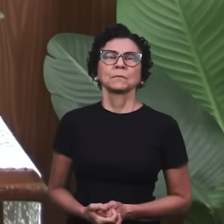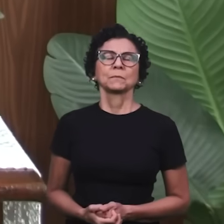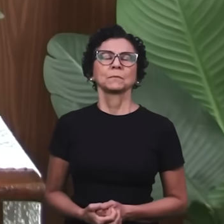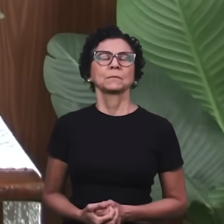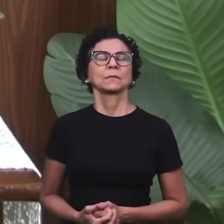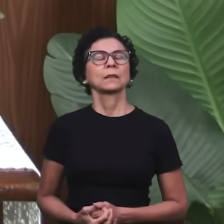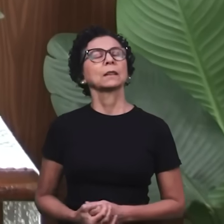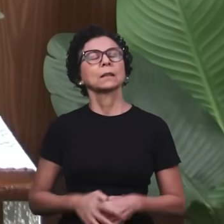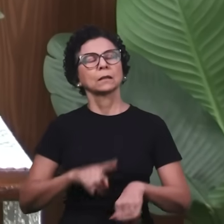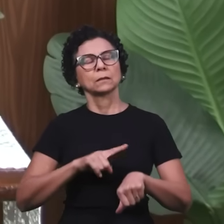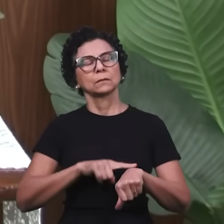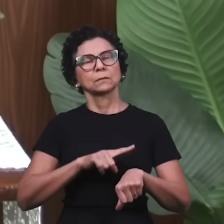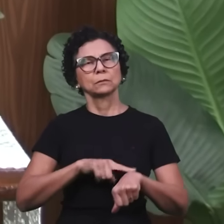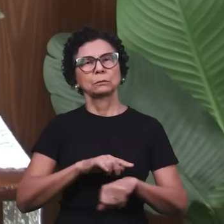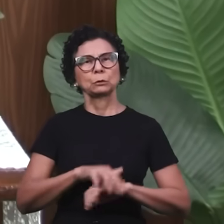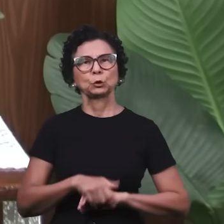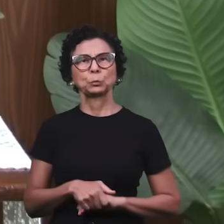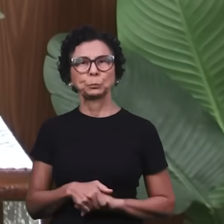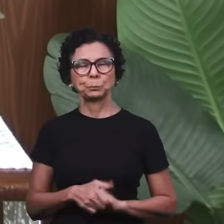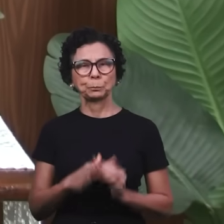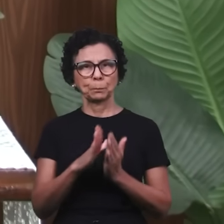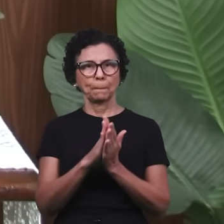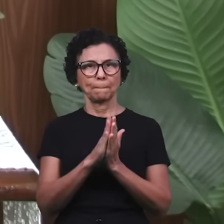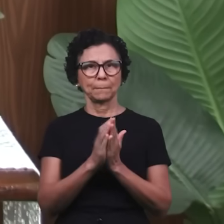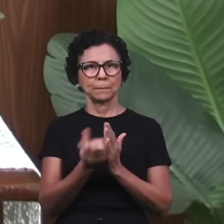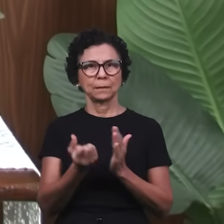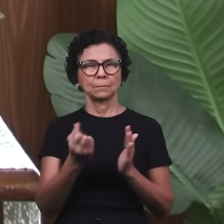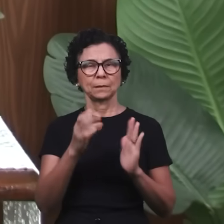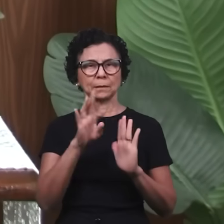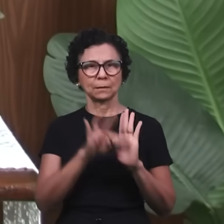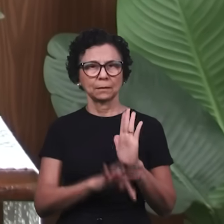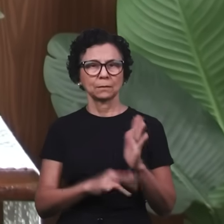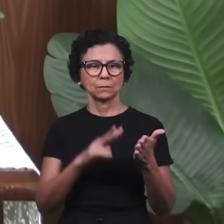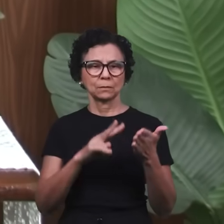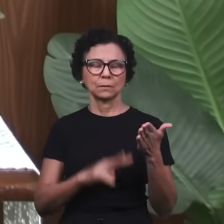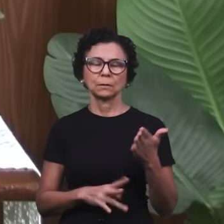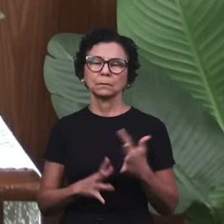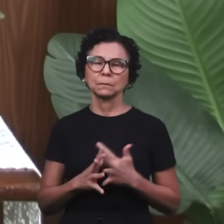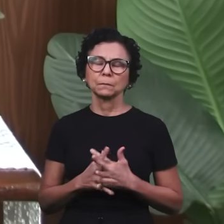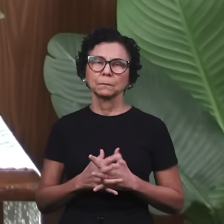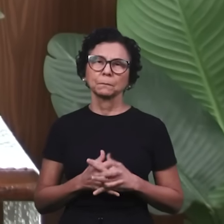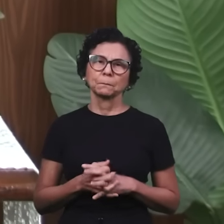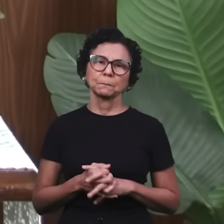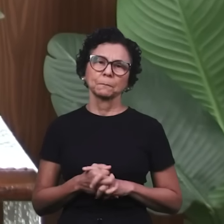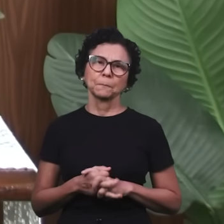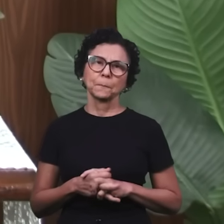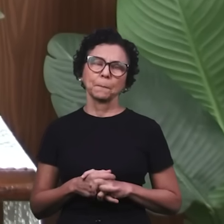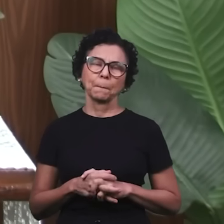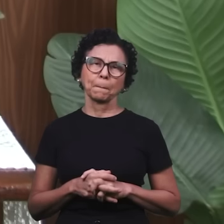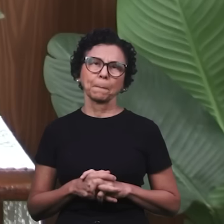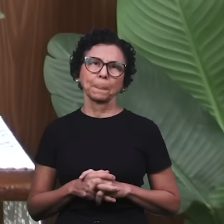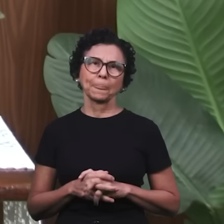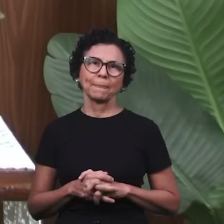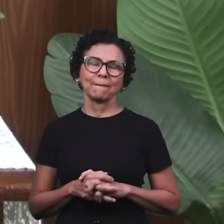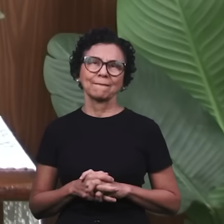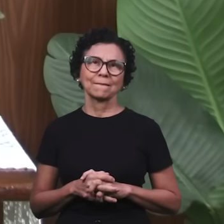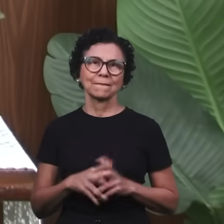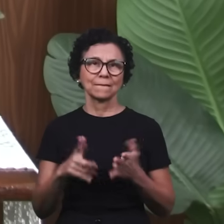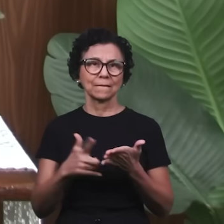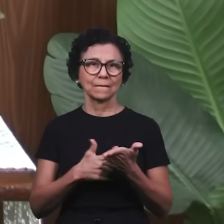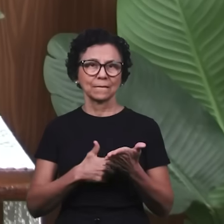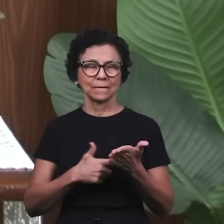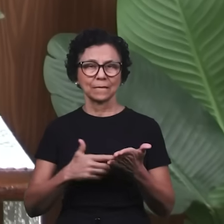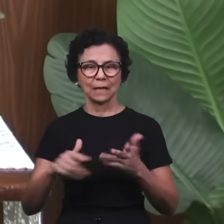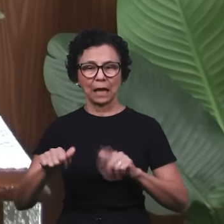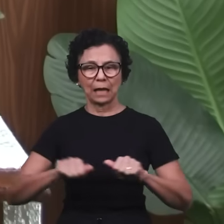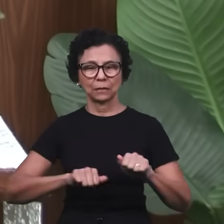Nesse momento nós vamos ler um texto na Bíblia, que é a Palavra de Deus. Este texto, para a nossa meditação, se encontra no livro de